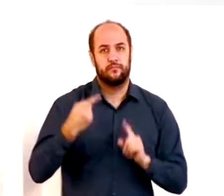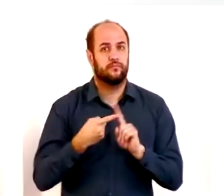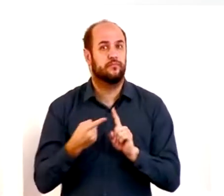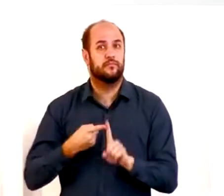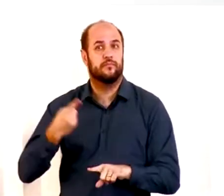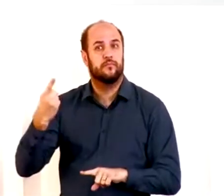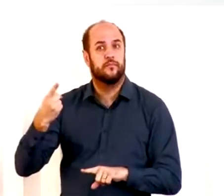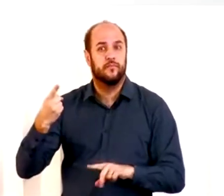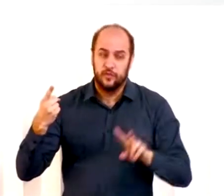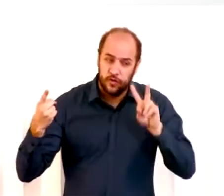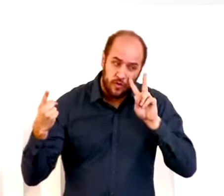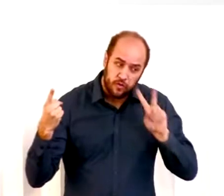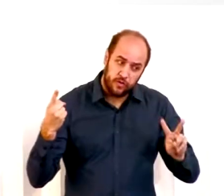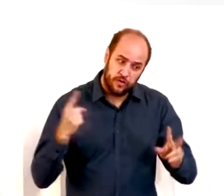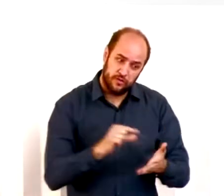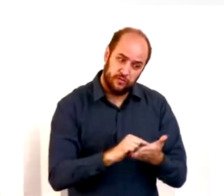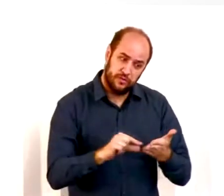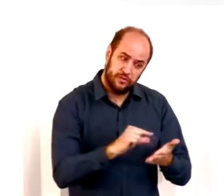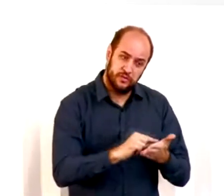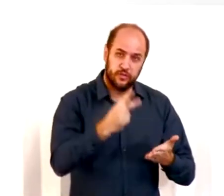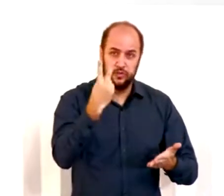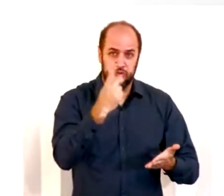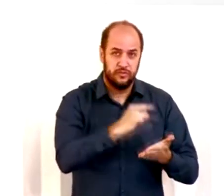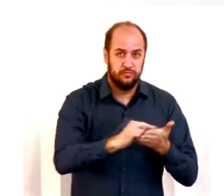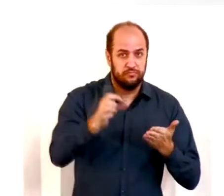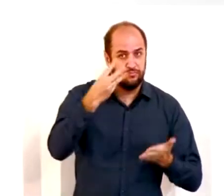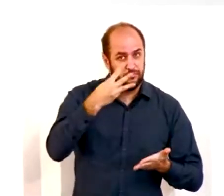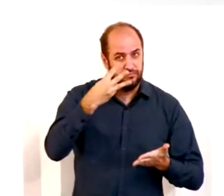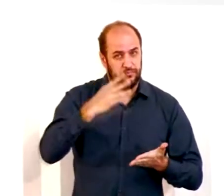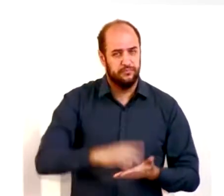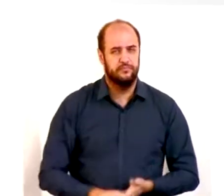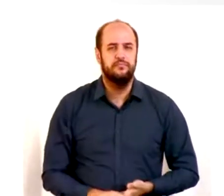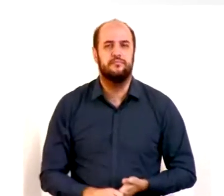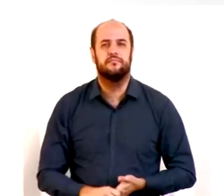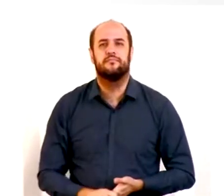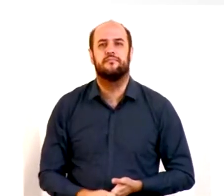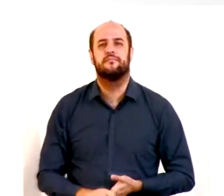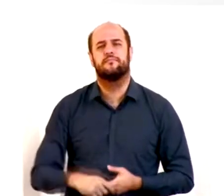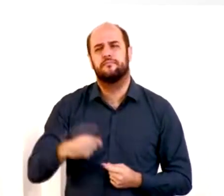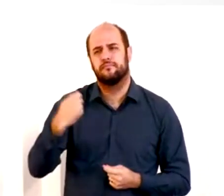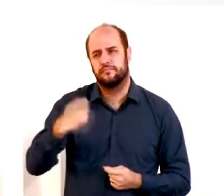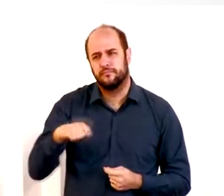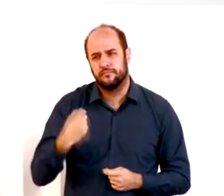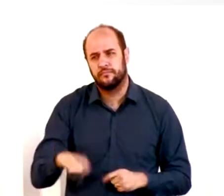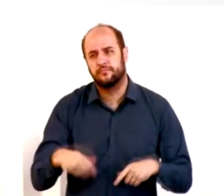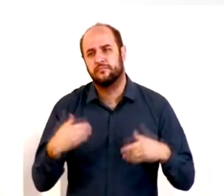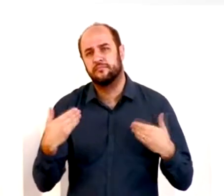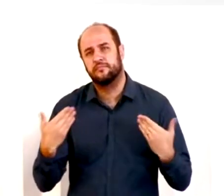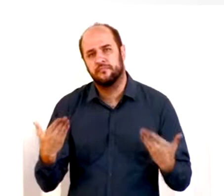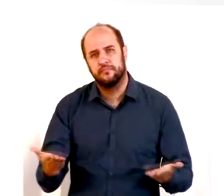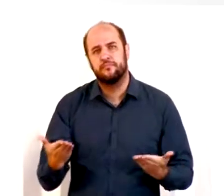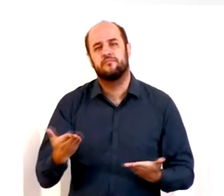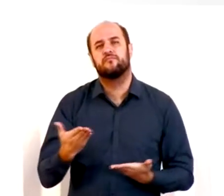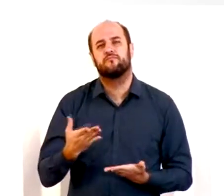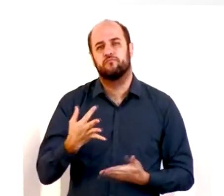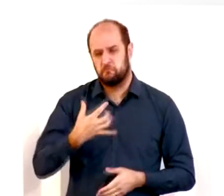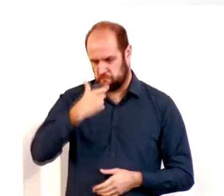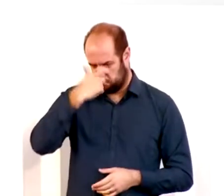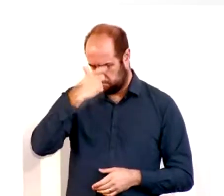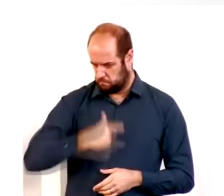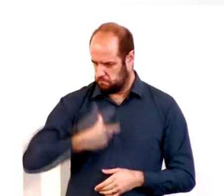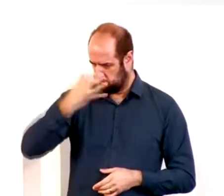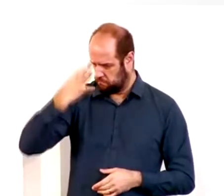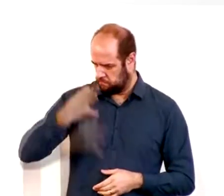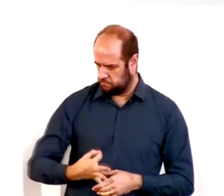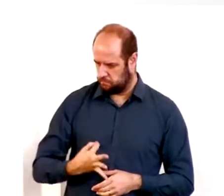Primeiro, olhando aqui para o versículo 2 e o versículo 3, é necessário, portanto, que o bispo seja